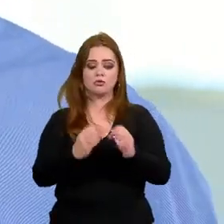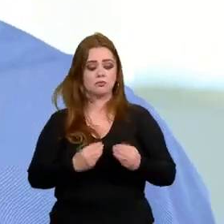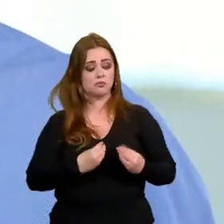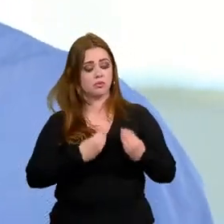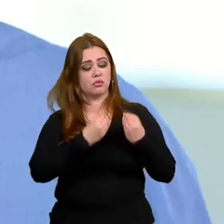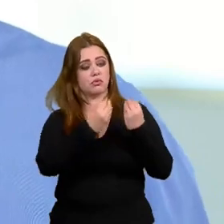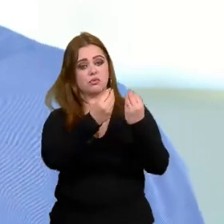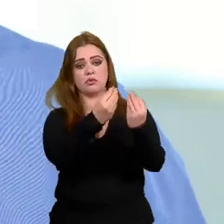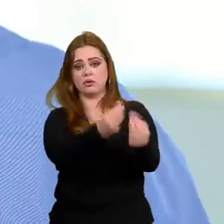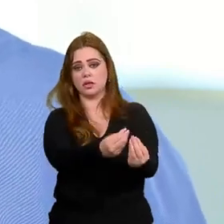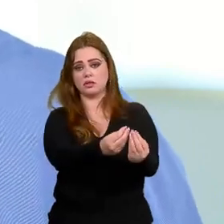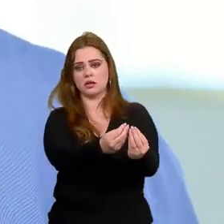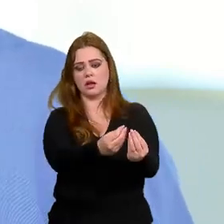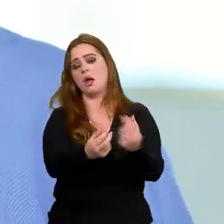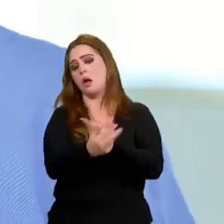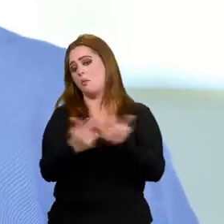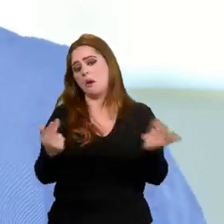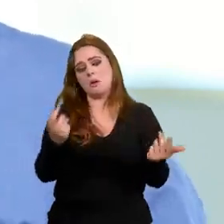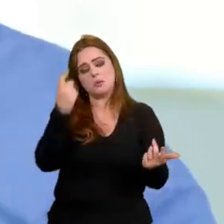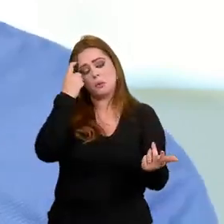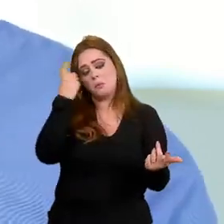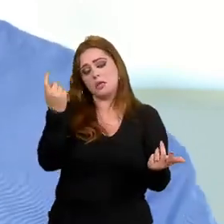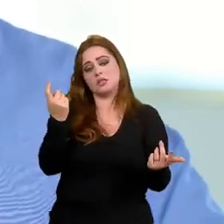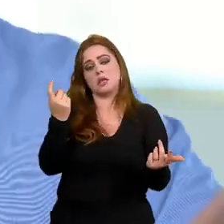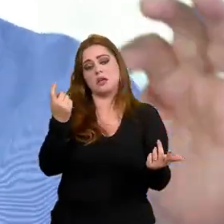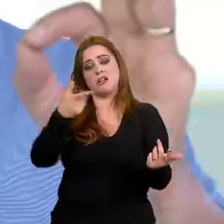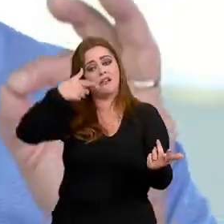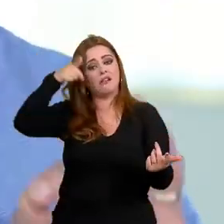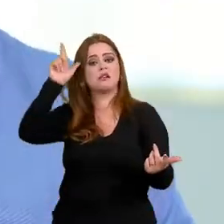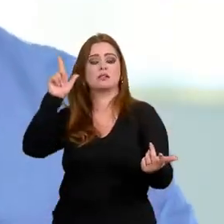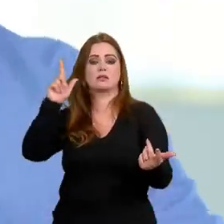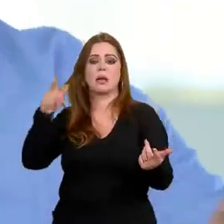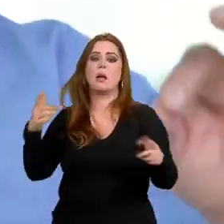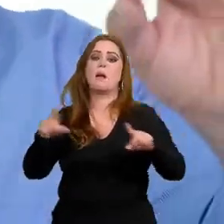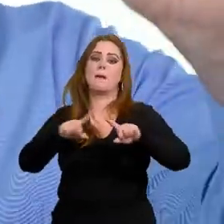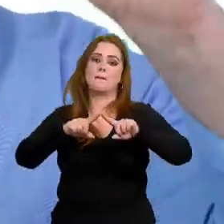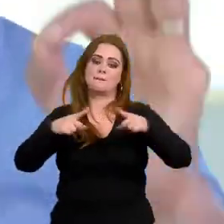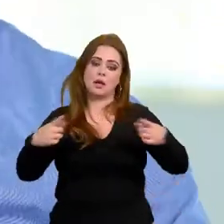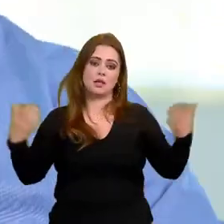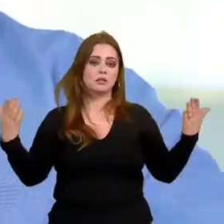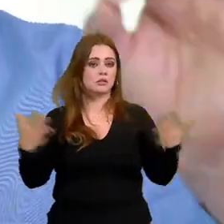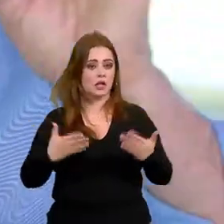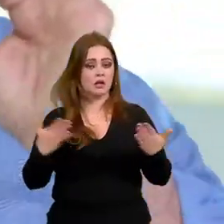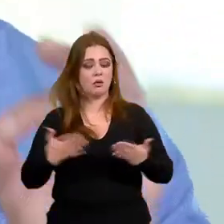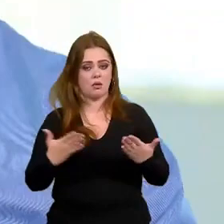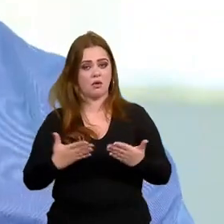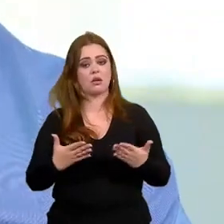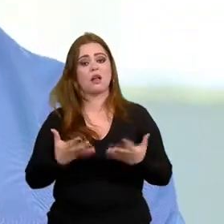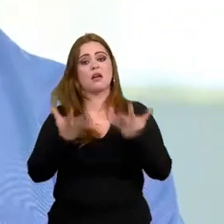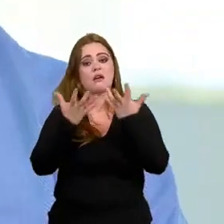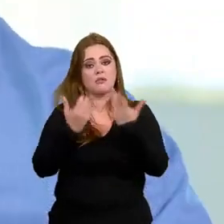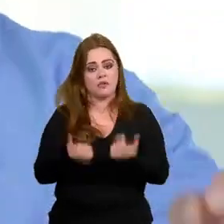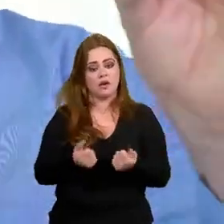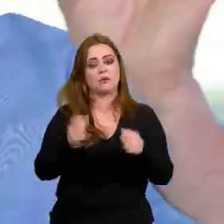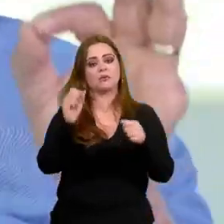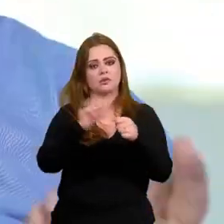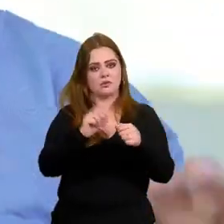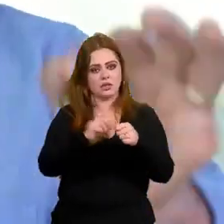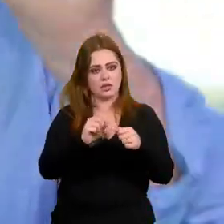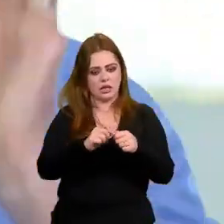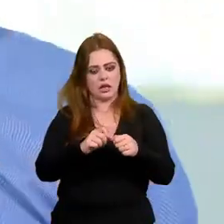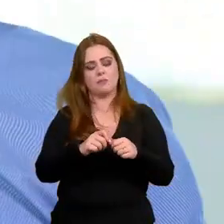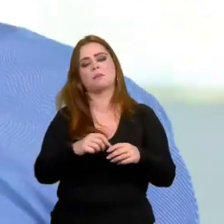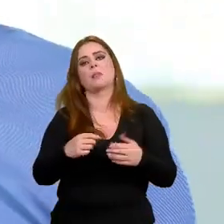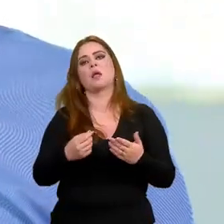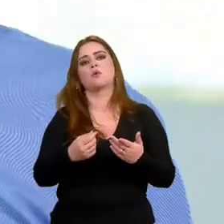mandato. Pensei agora e nós vamos fazer. Uhum. Nós vamos fazer uma prateleira das chamadas terras improdutivas desse país e